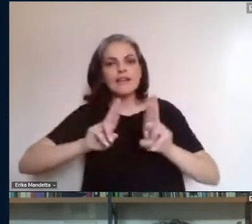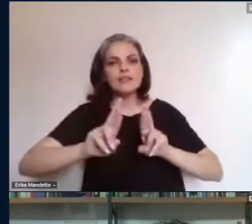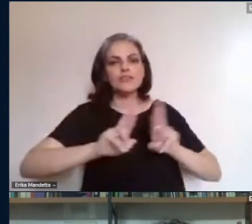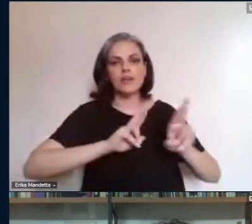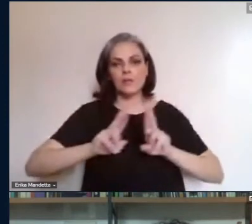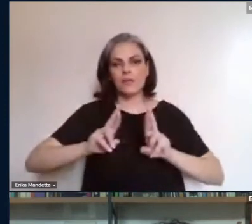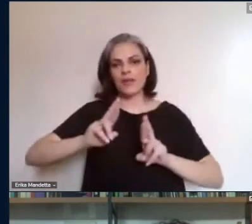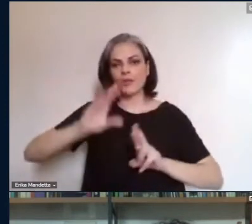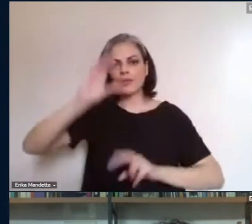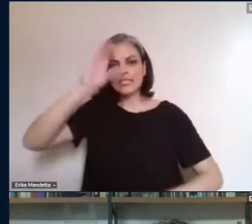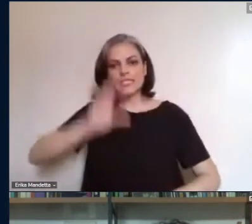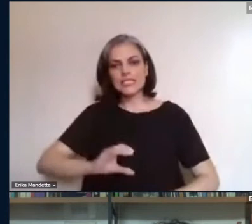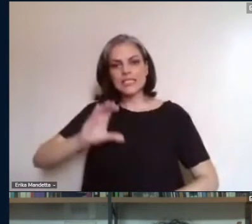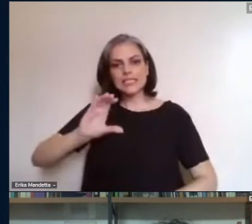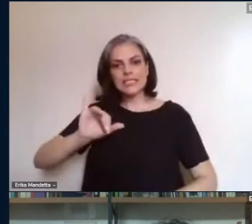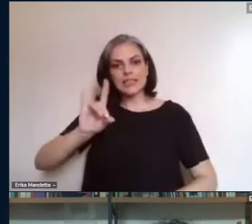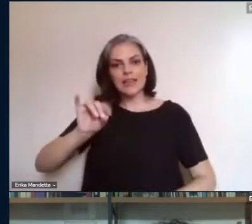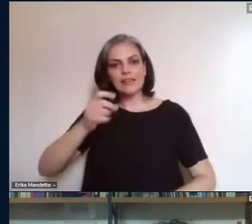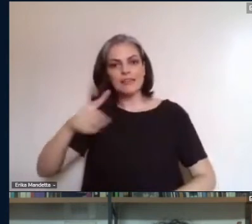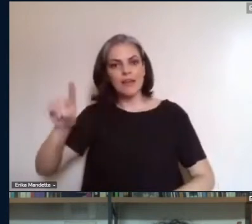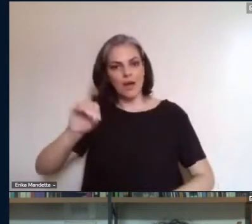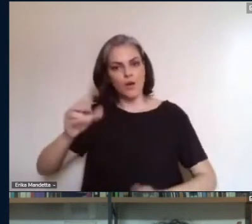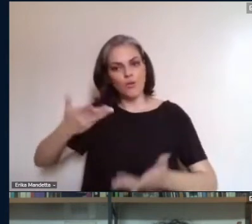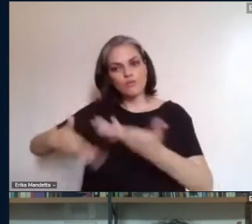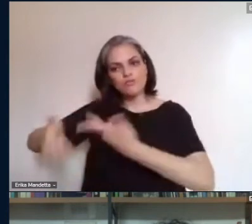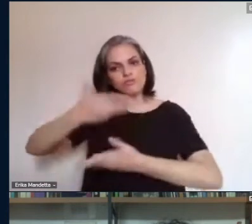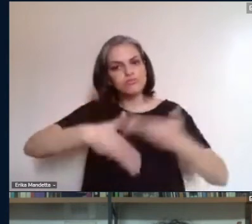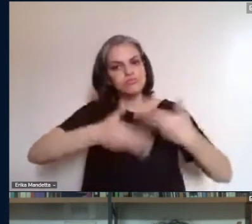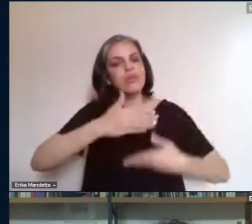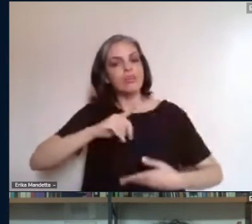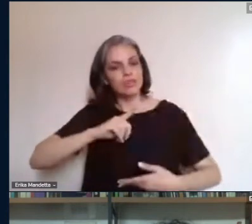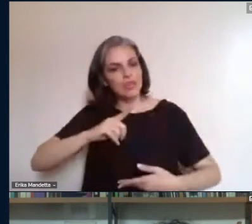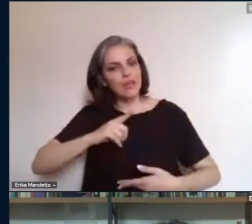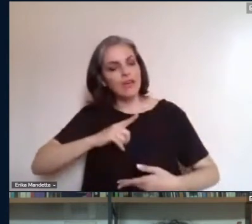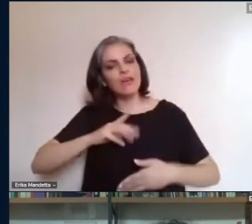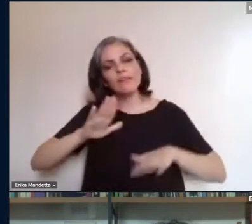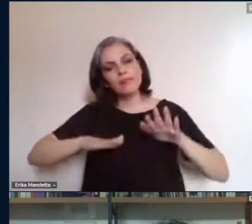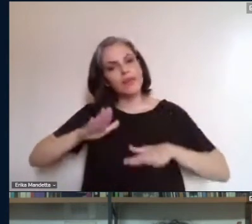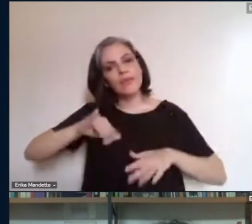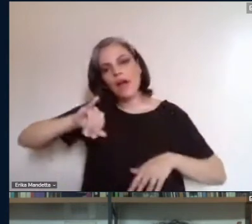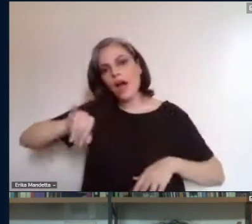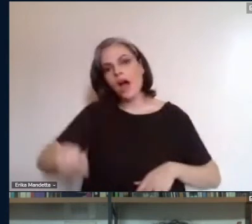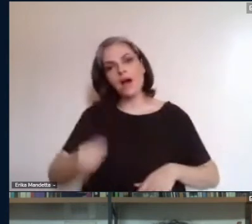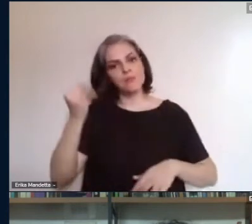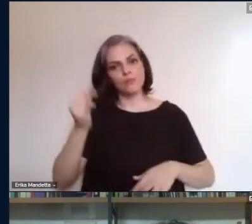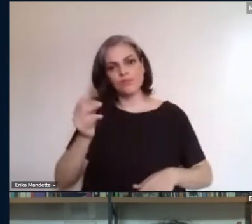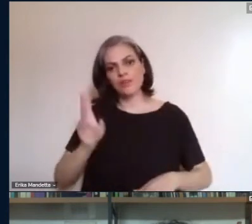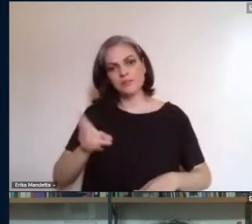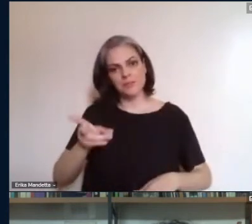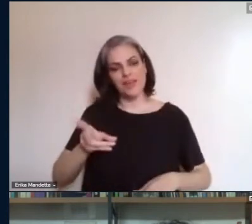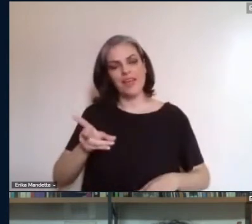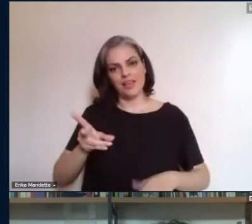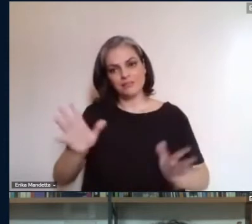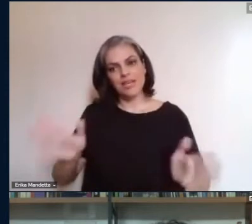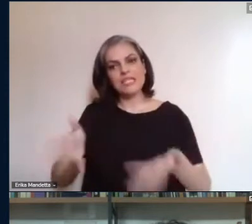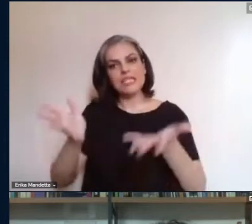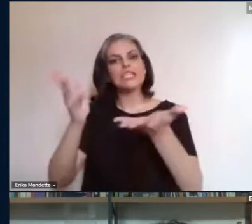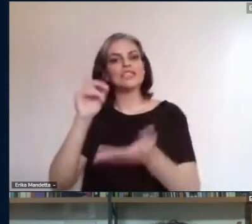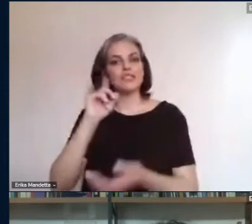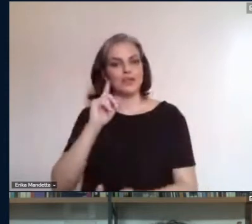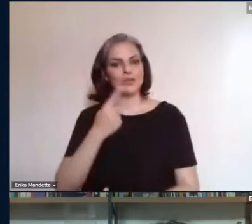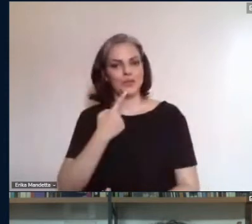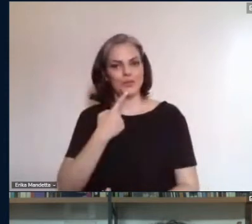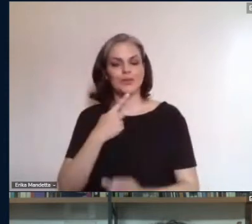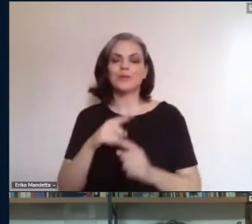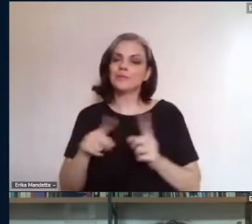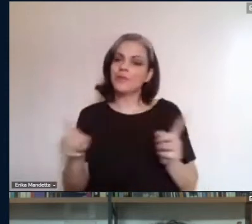o cidadão, e para incentivar talvez os surdos a participarem, mas o que a gente precisaria?